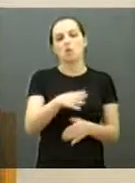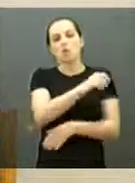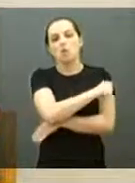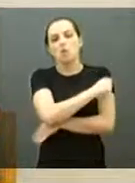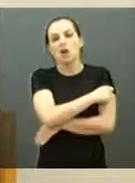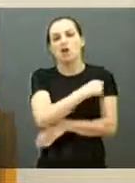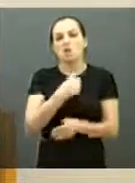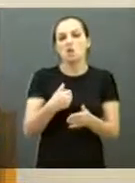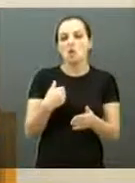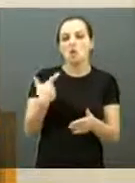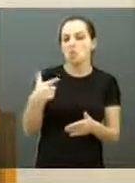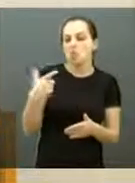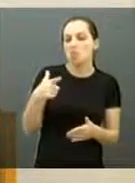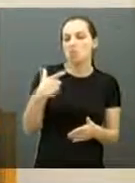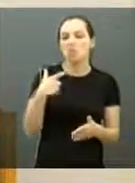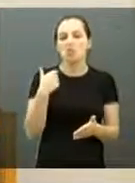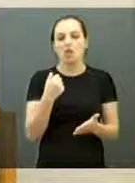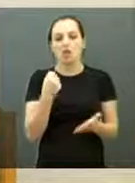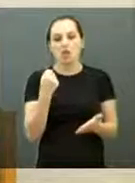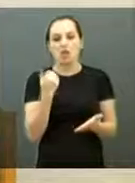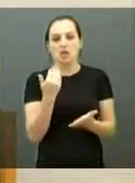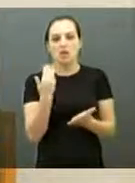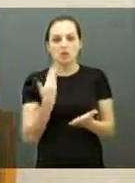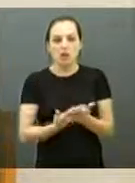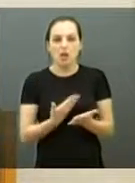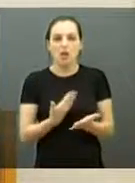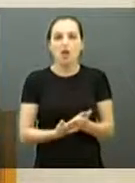fica sem aula ou vai uma substituta?